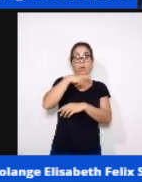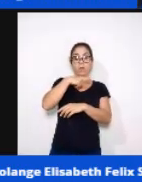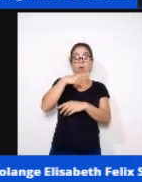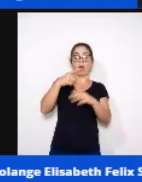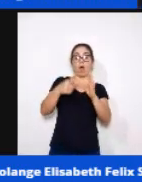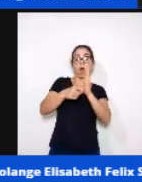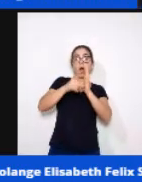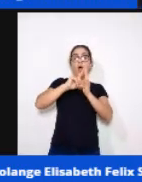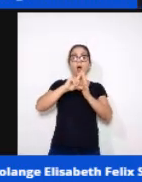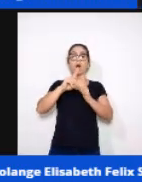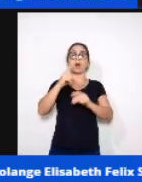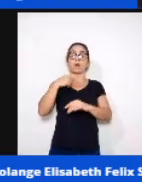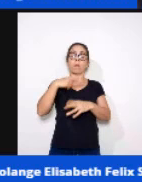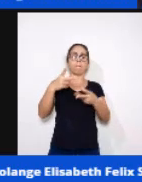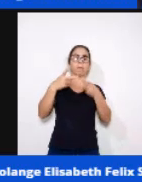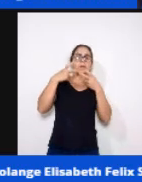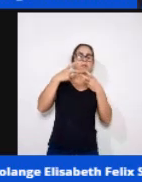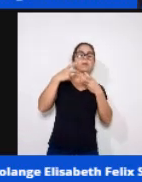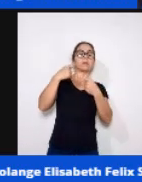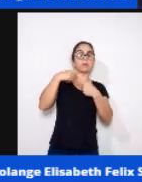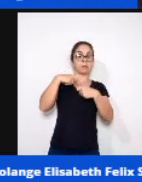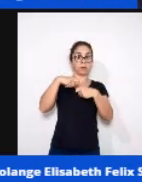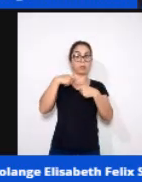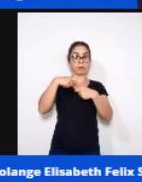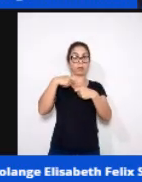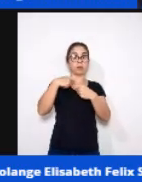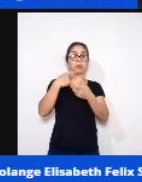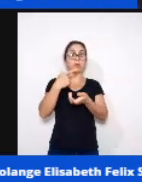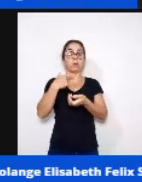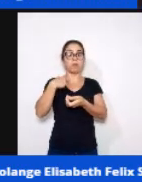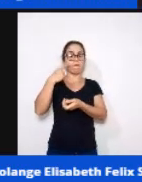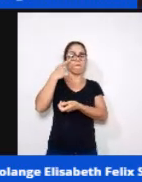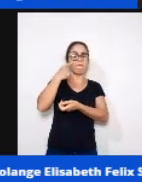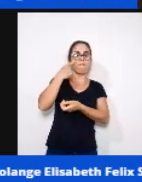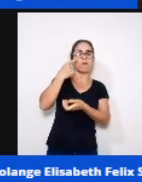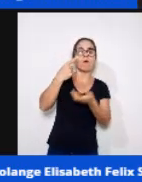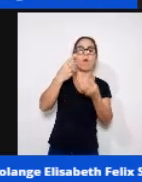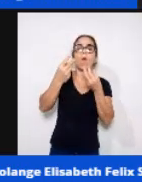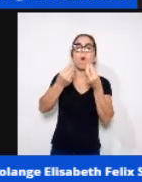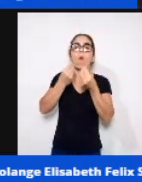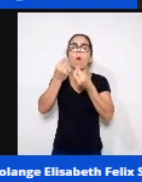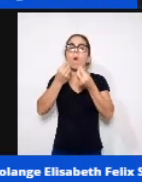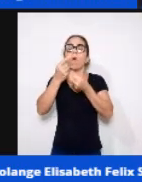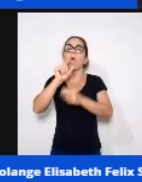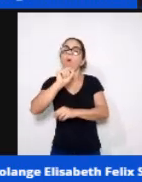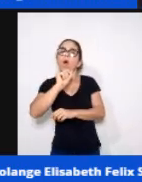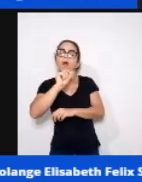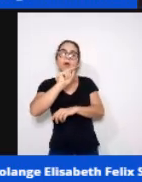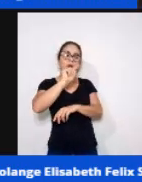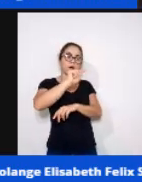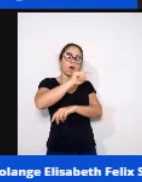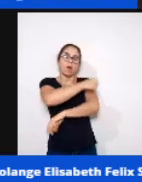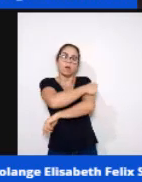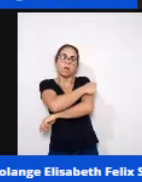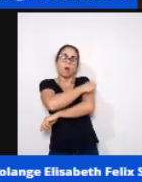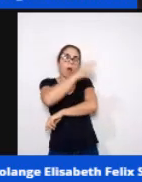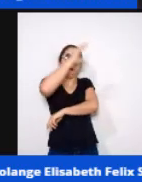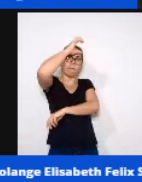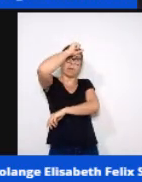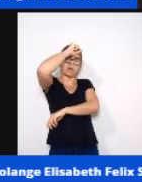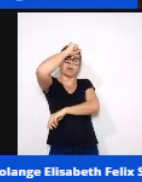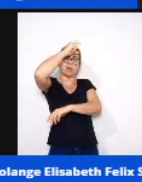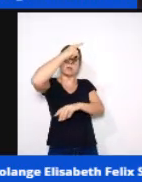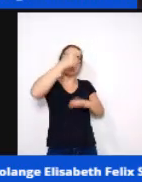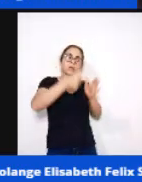aplicar aquela atividade com os alunos, é preciso, então, que eu verifique o que ele aprendeu, o que ele deveria ter aprendido nos